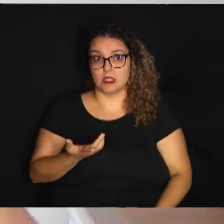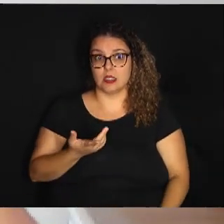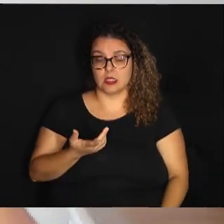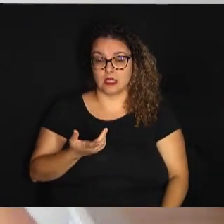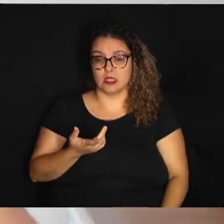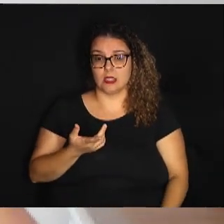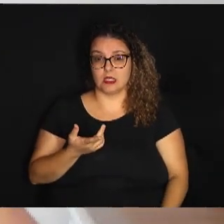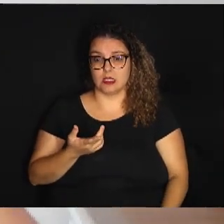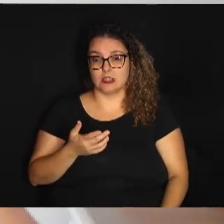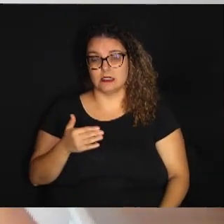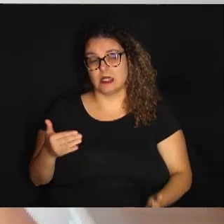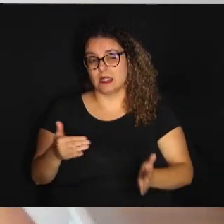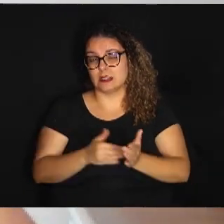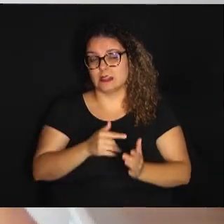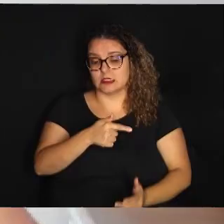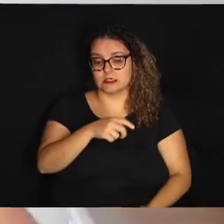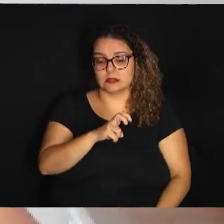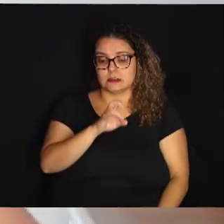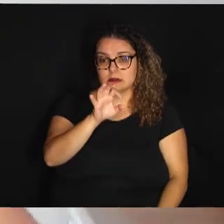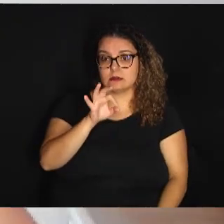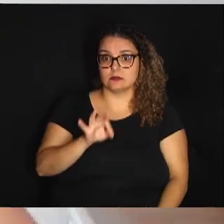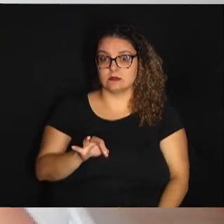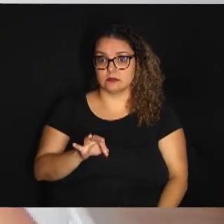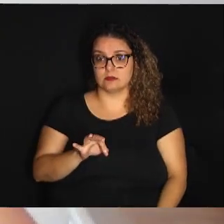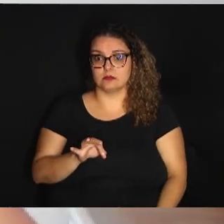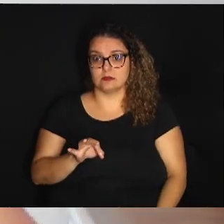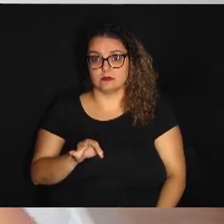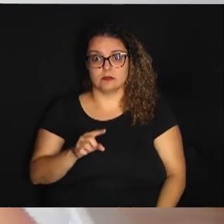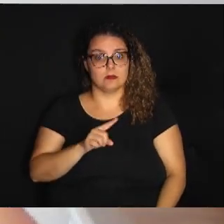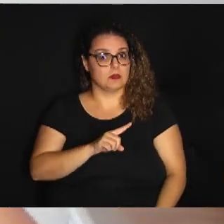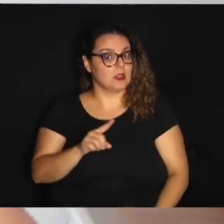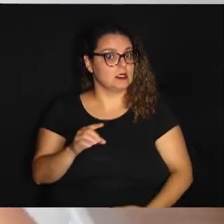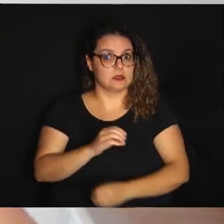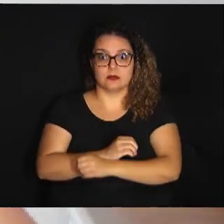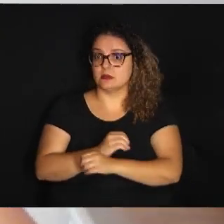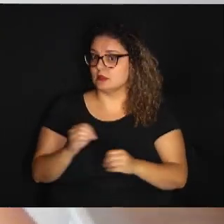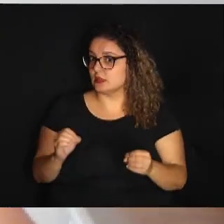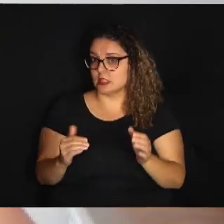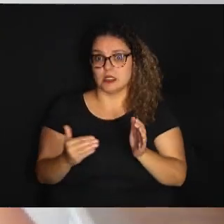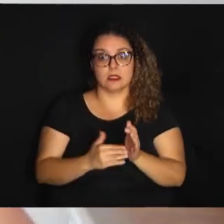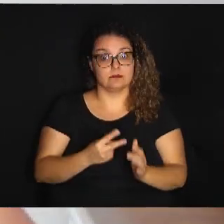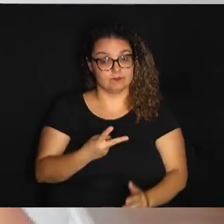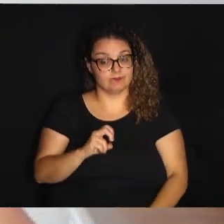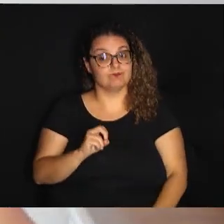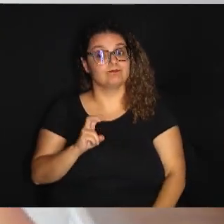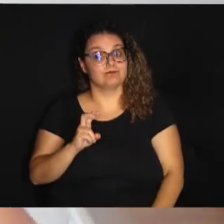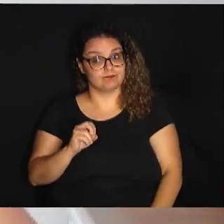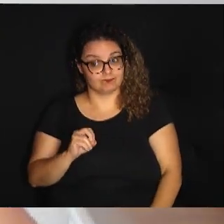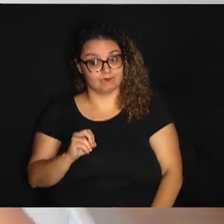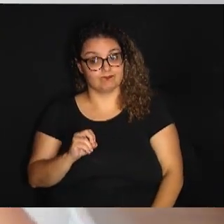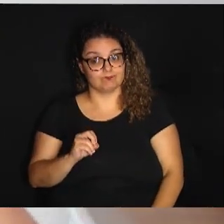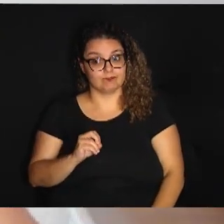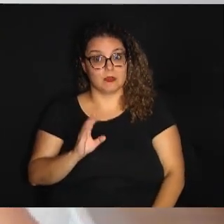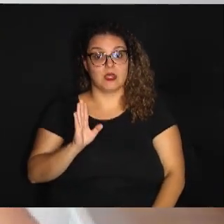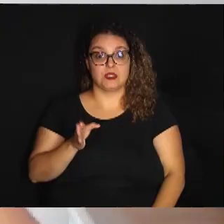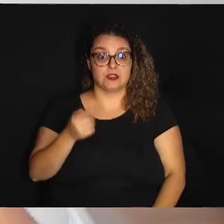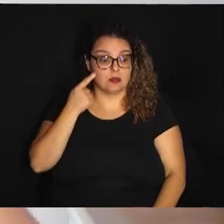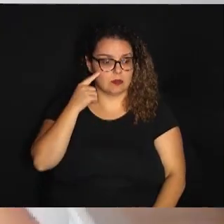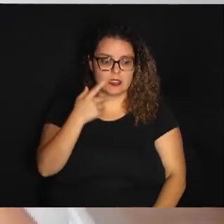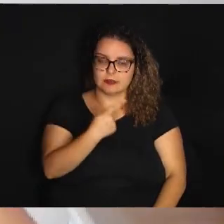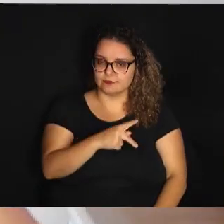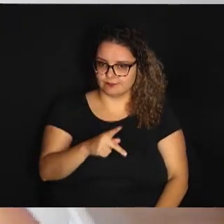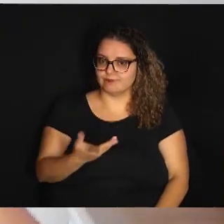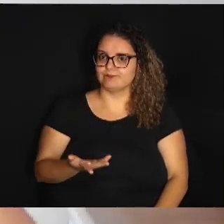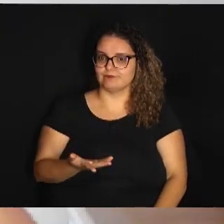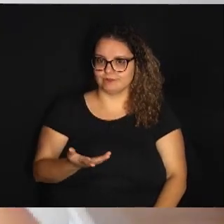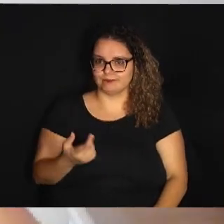Eles devem atingir até 75% de redução, mas eles não devem zerar as emissões até 2050. Isso já é uma